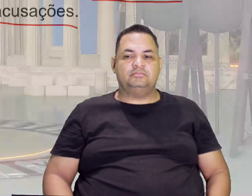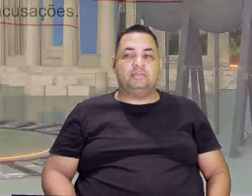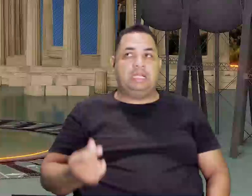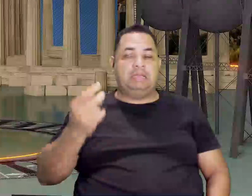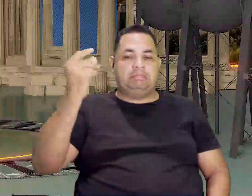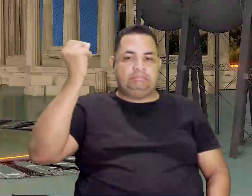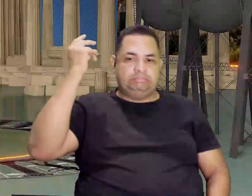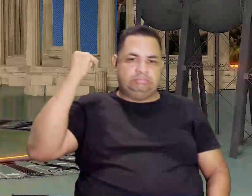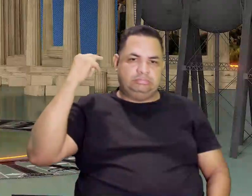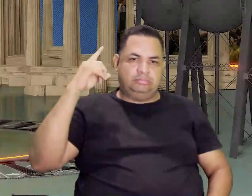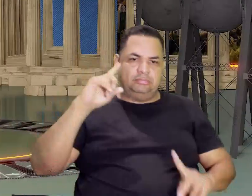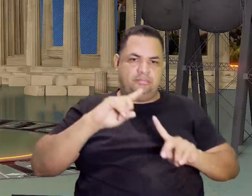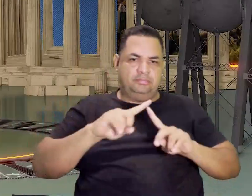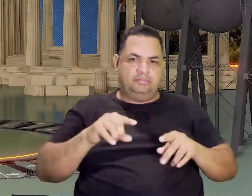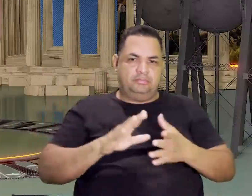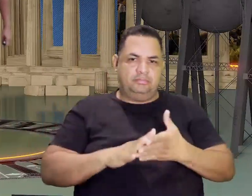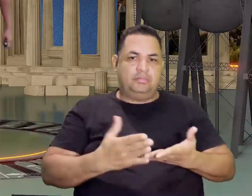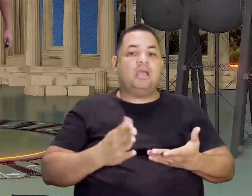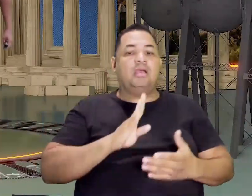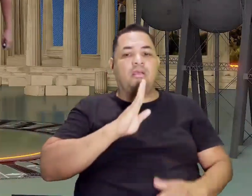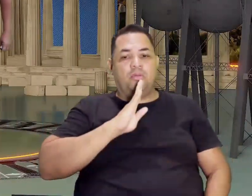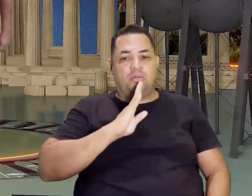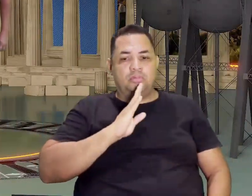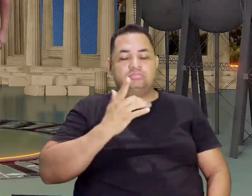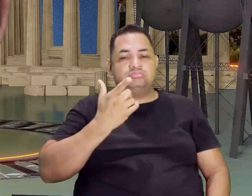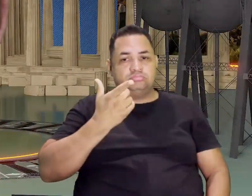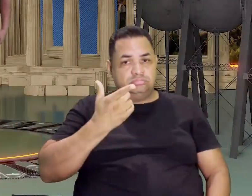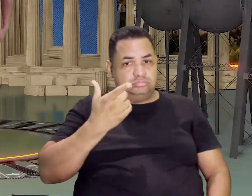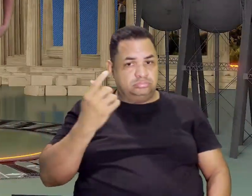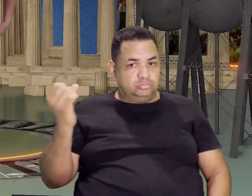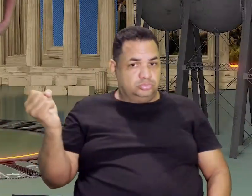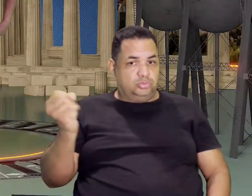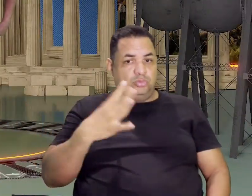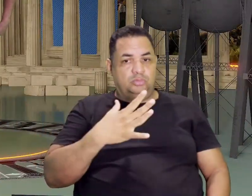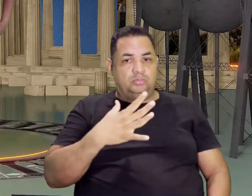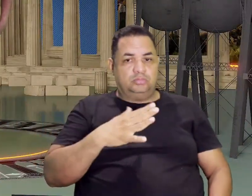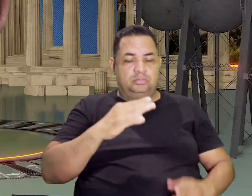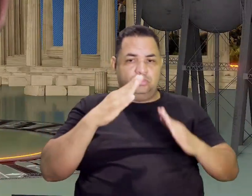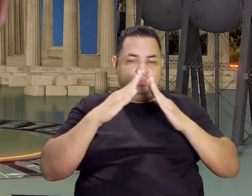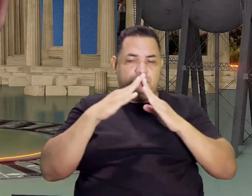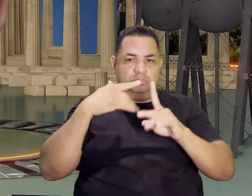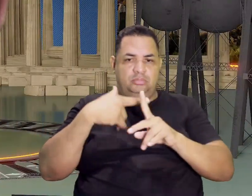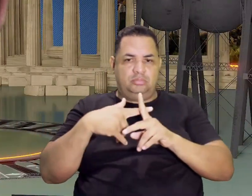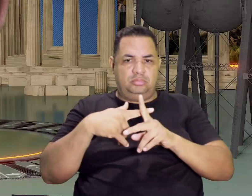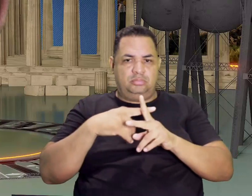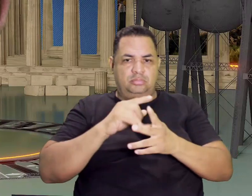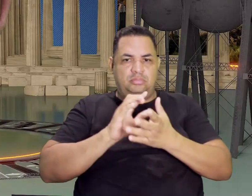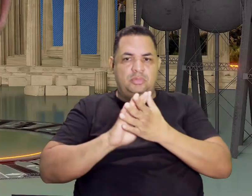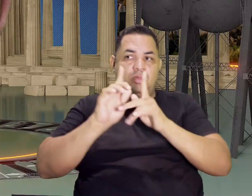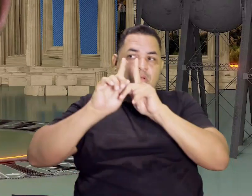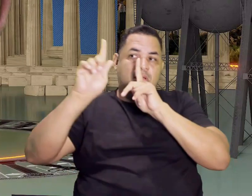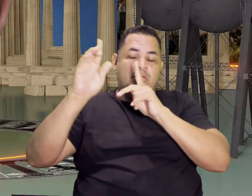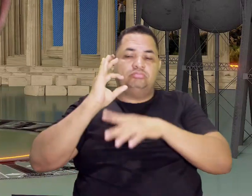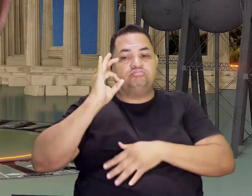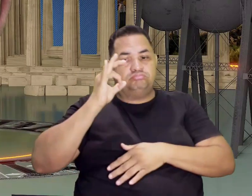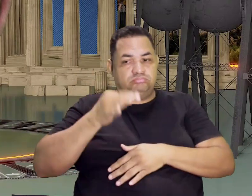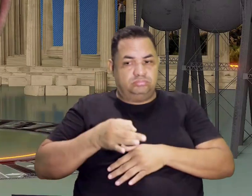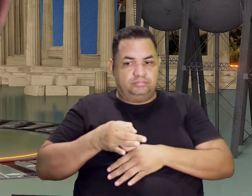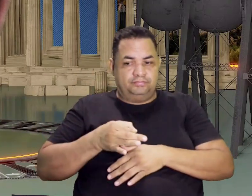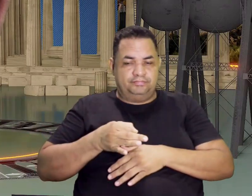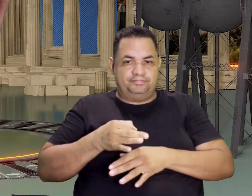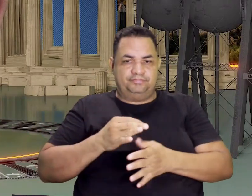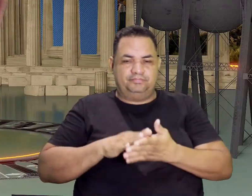muito tempo, mas houve um reconhecimento da Igreja nessa perspectiva. Olha, o Galileu estava certo.